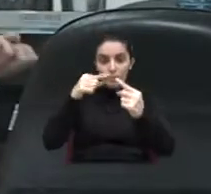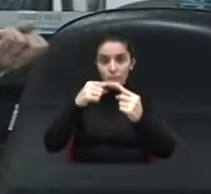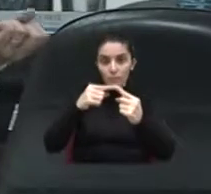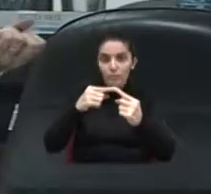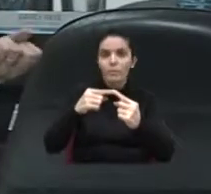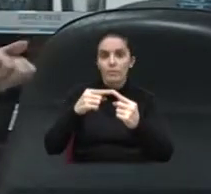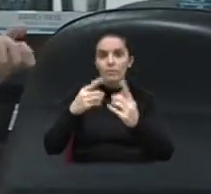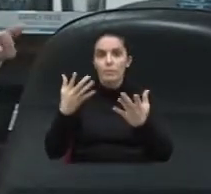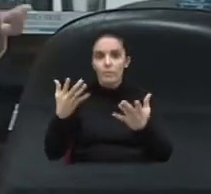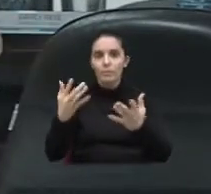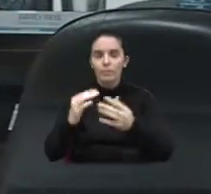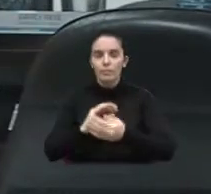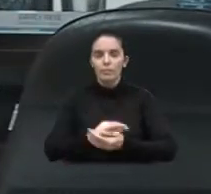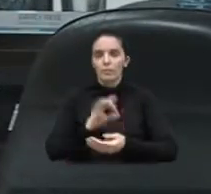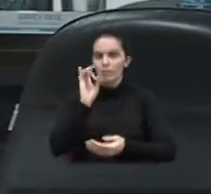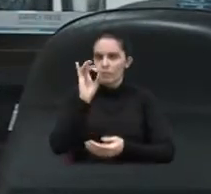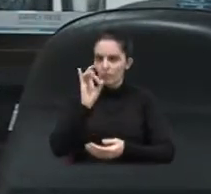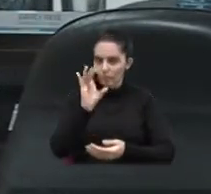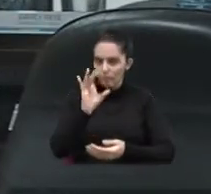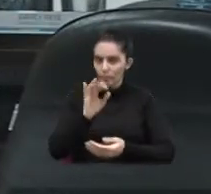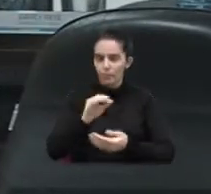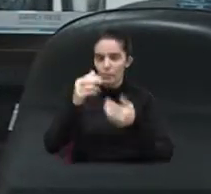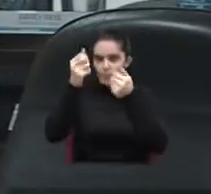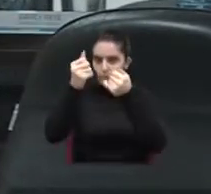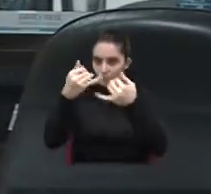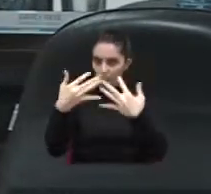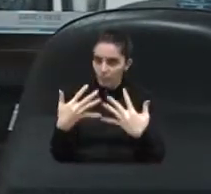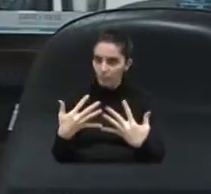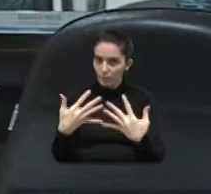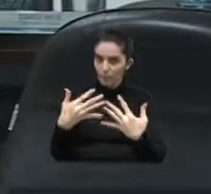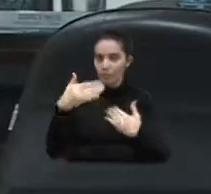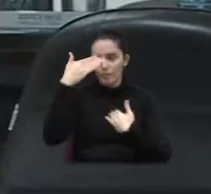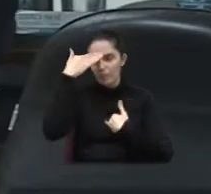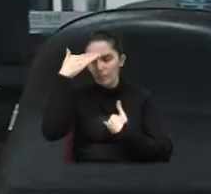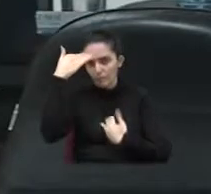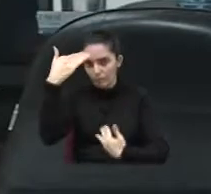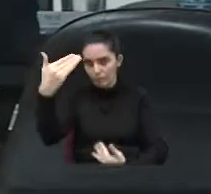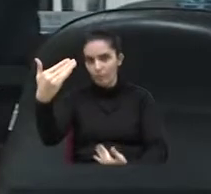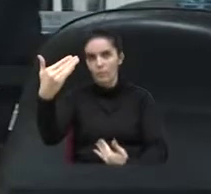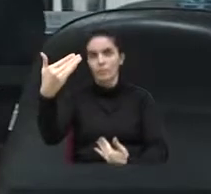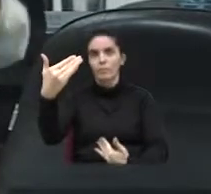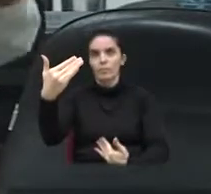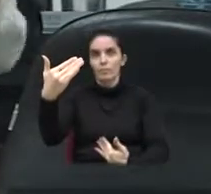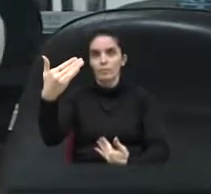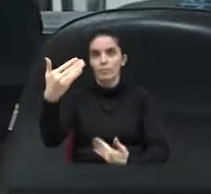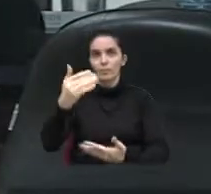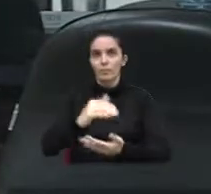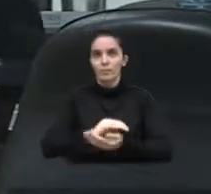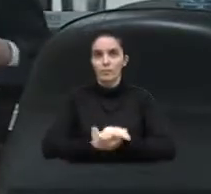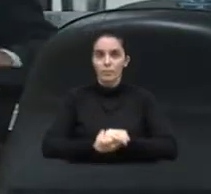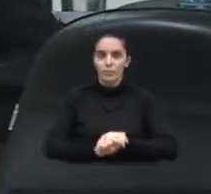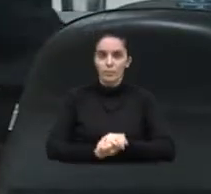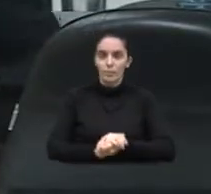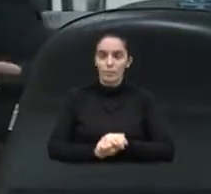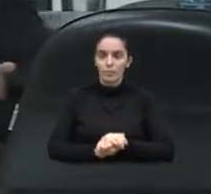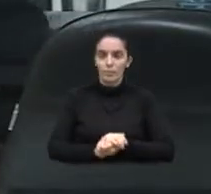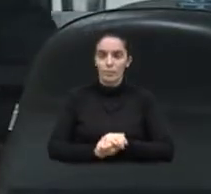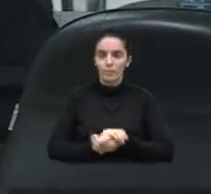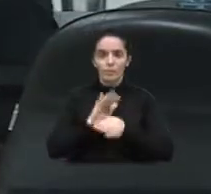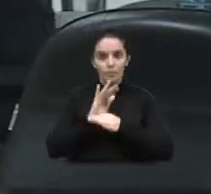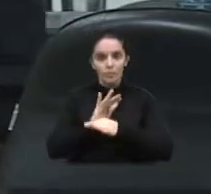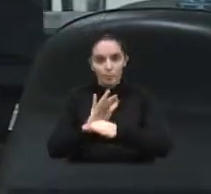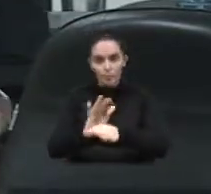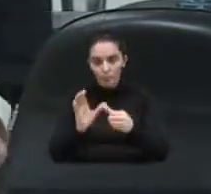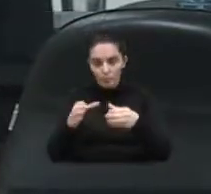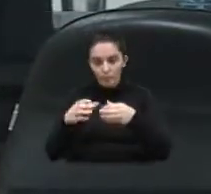foi posto. Então, eu só gostaria de agradecer aí as palavras e tentar contribuir enquanto membro